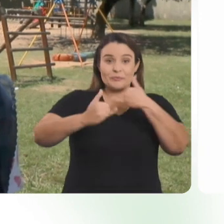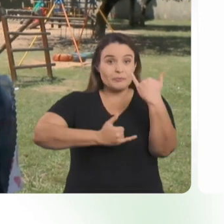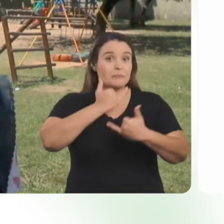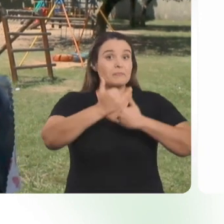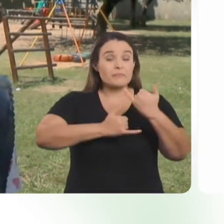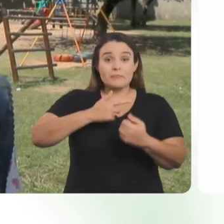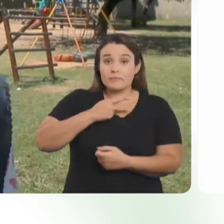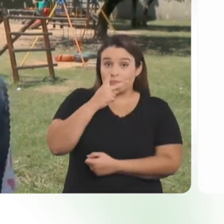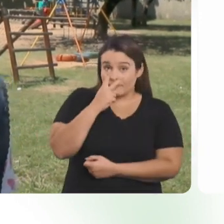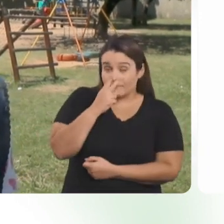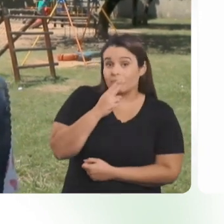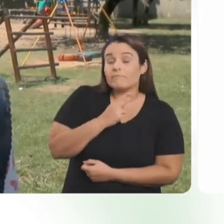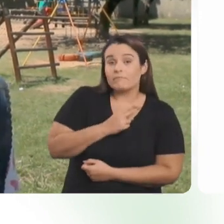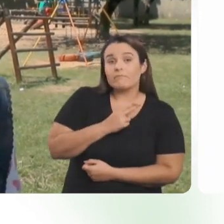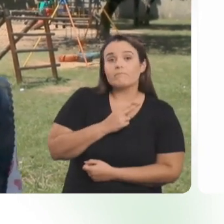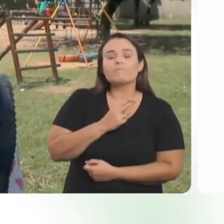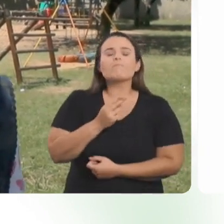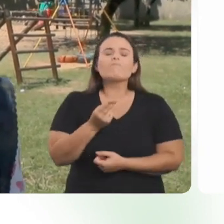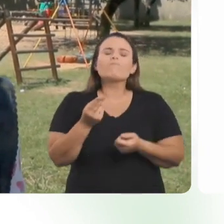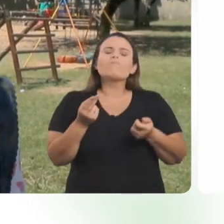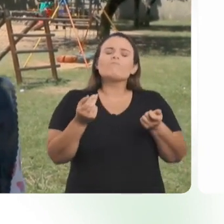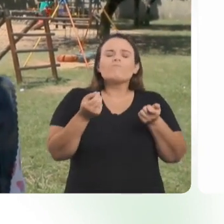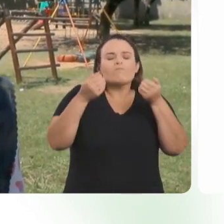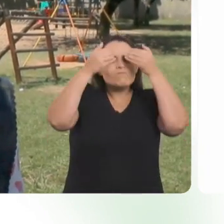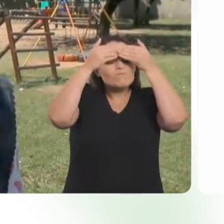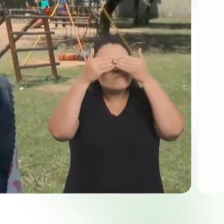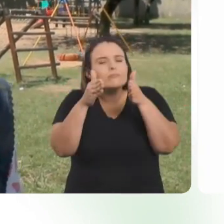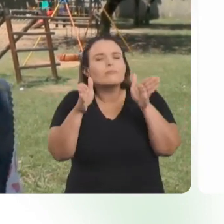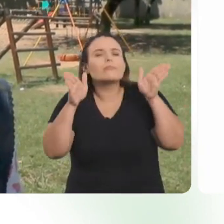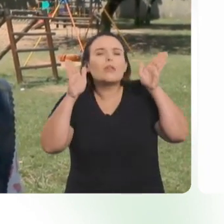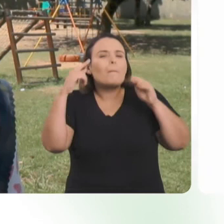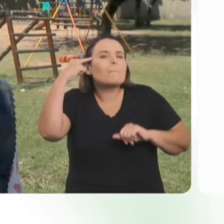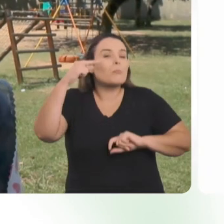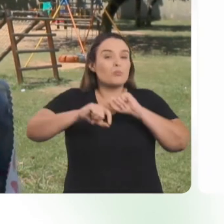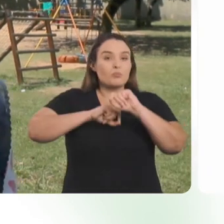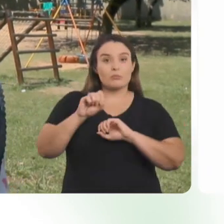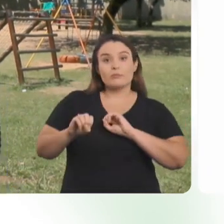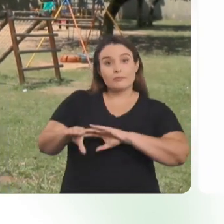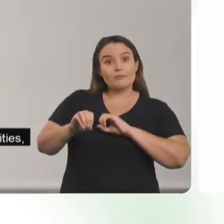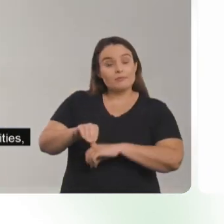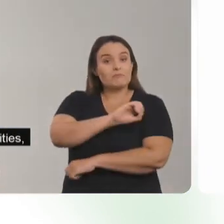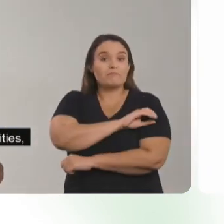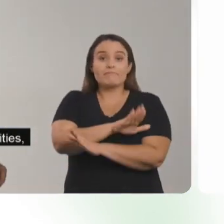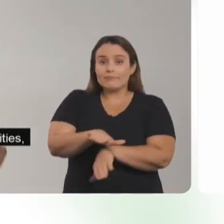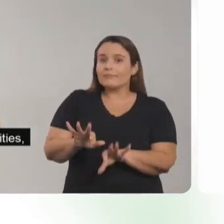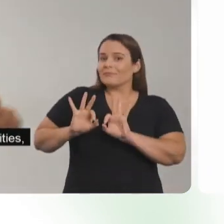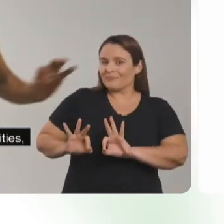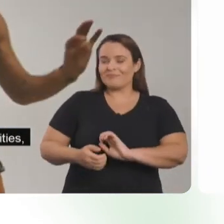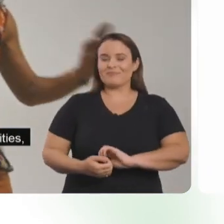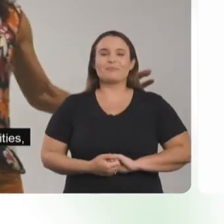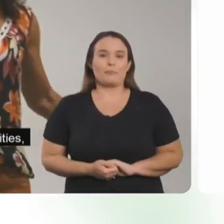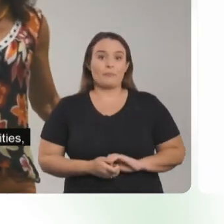projeto Brincar, eu acho que amplia a nossa mente em relação à educação infantil de fato. Do planejamento